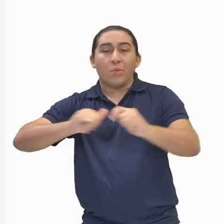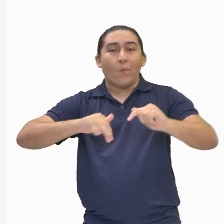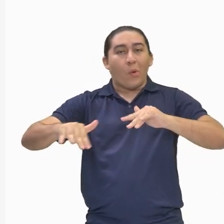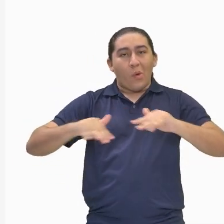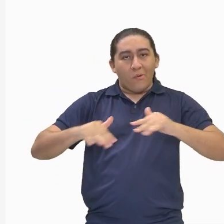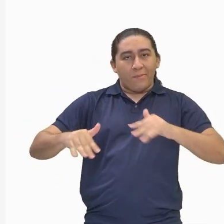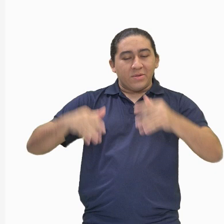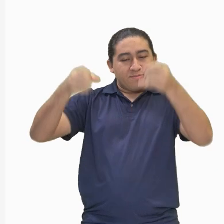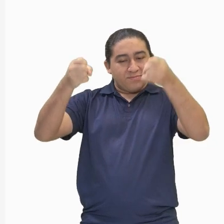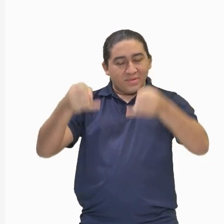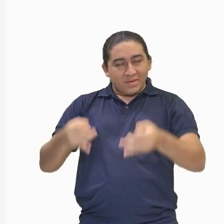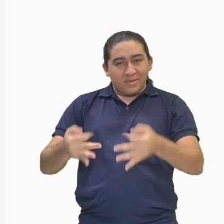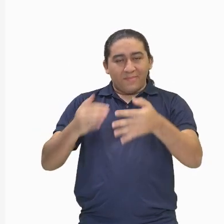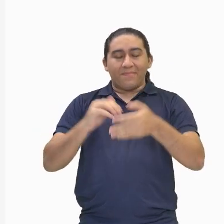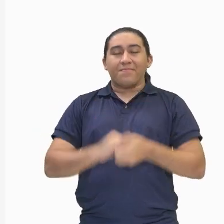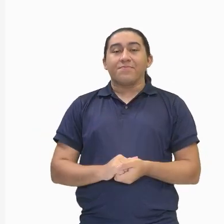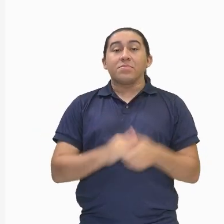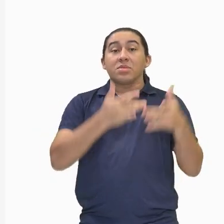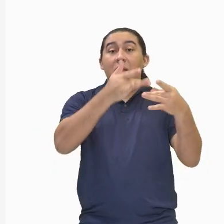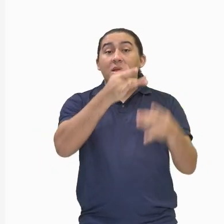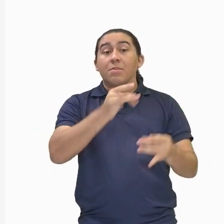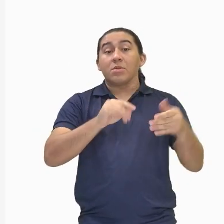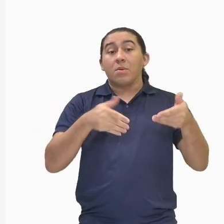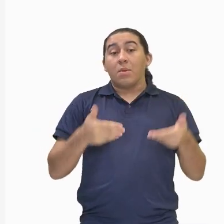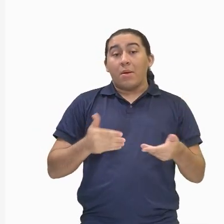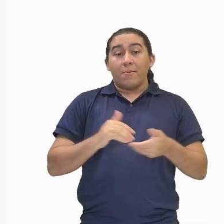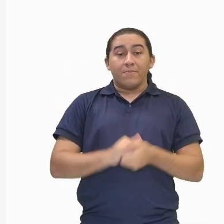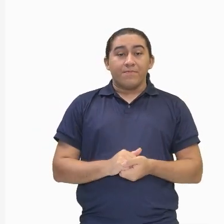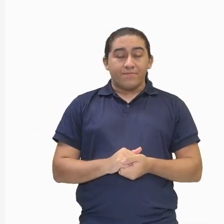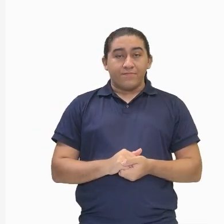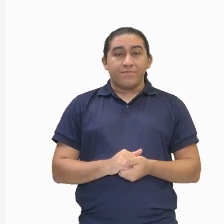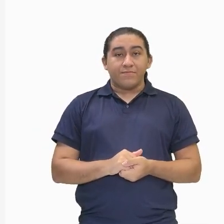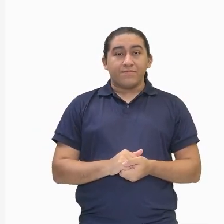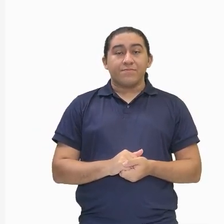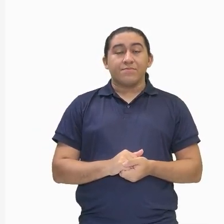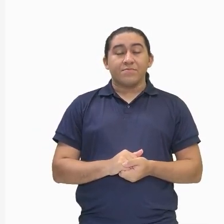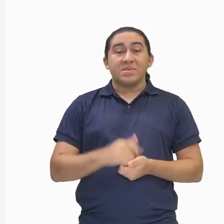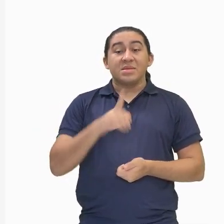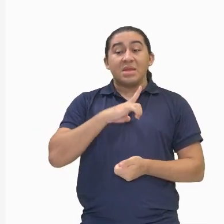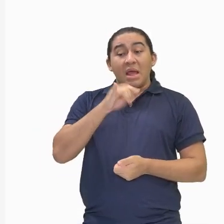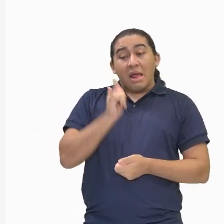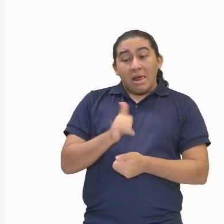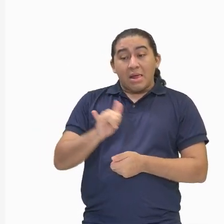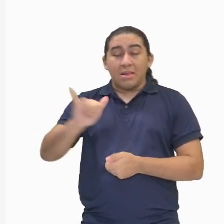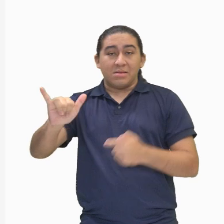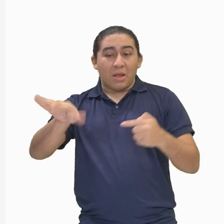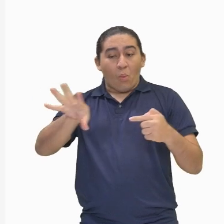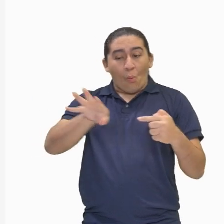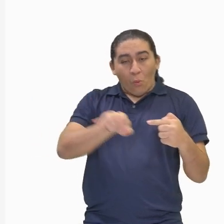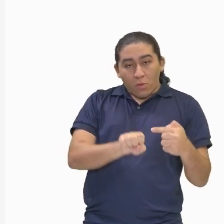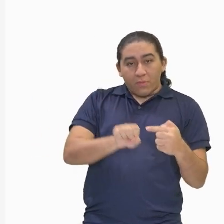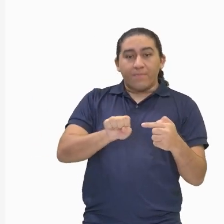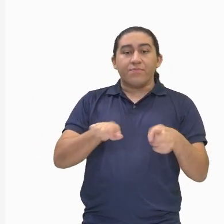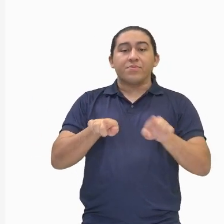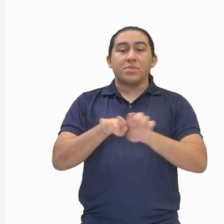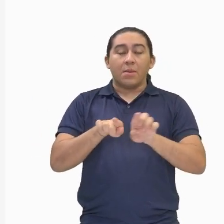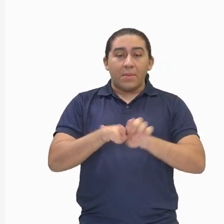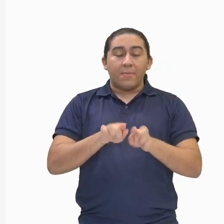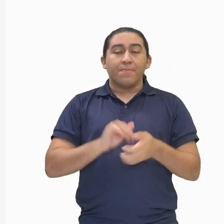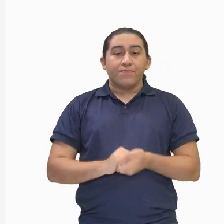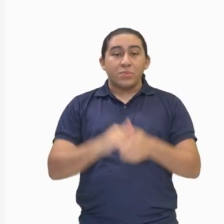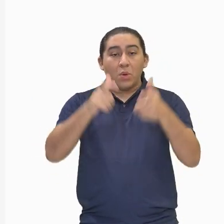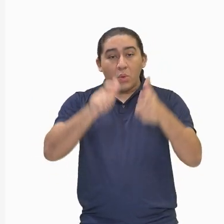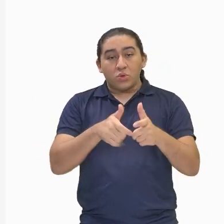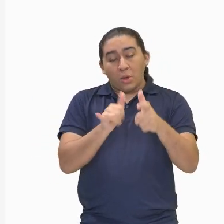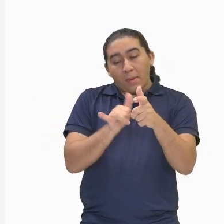elétrons 2. No detalhamento, nós teremos hoje receptores elétricos, circuitos